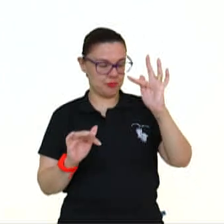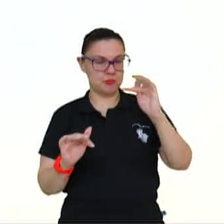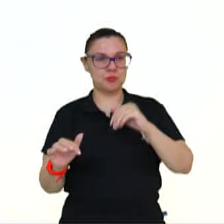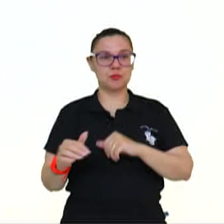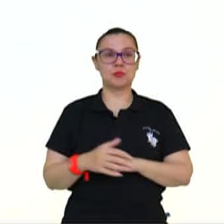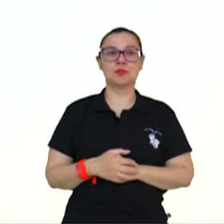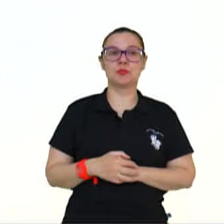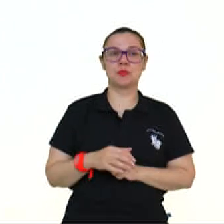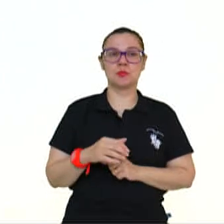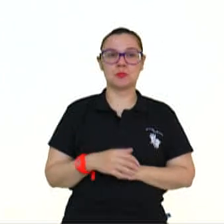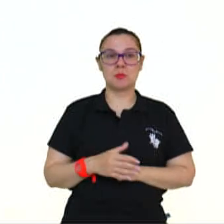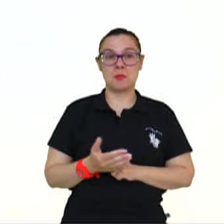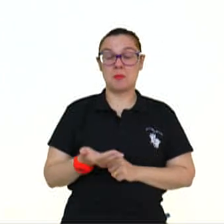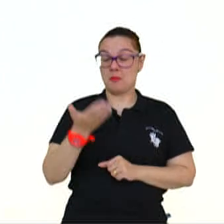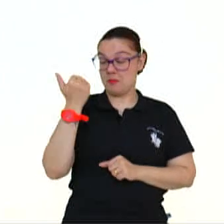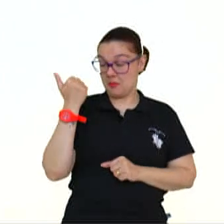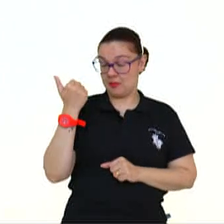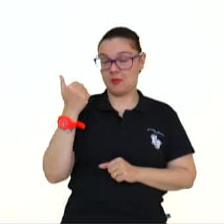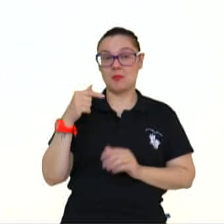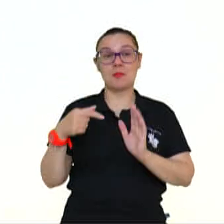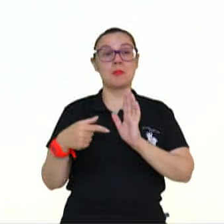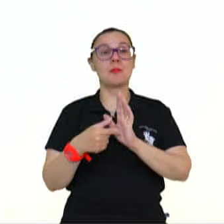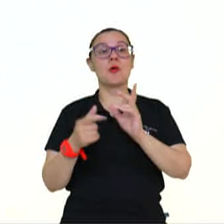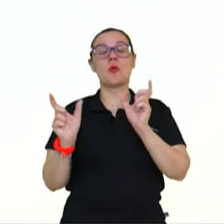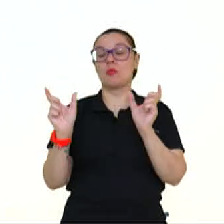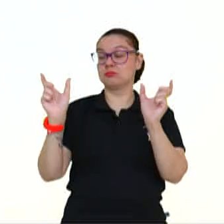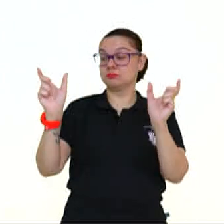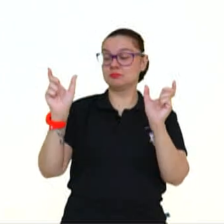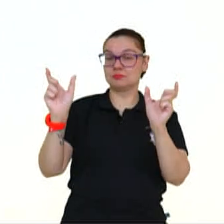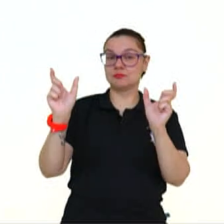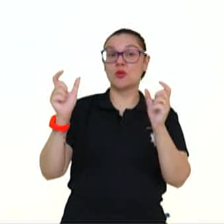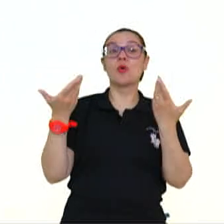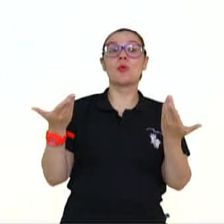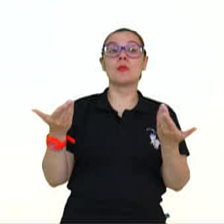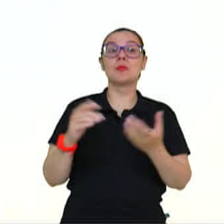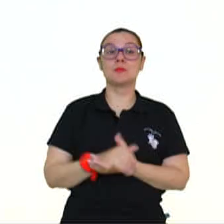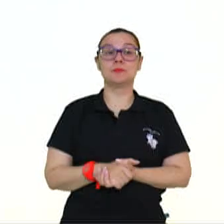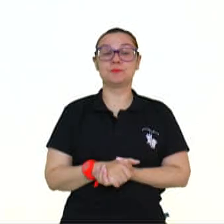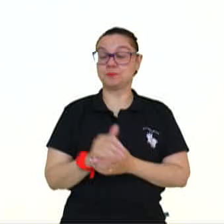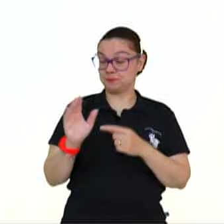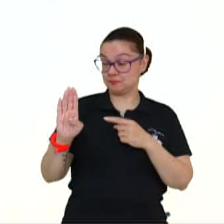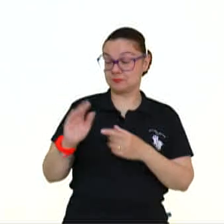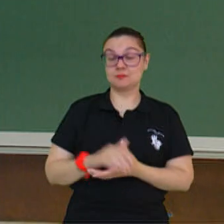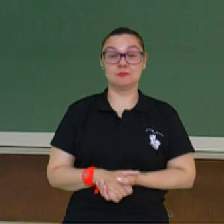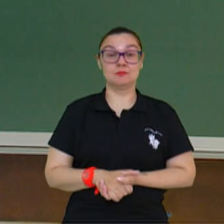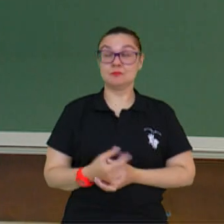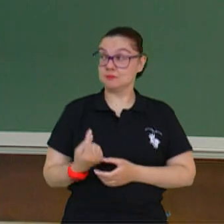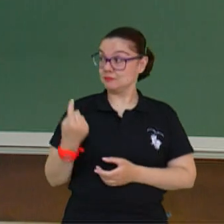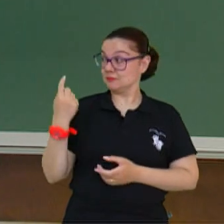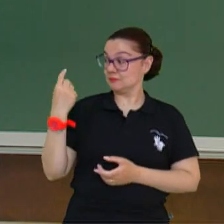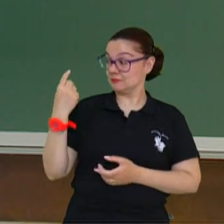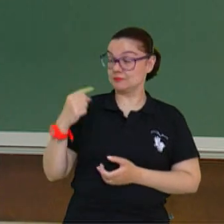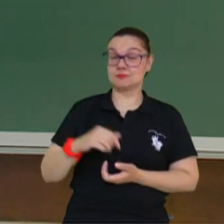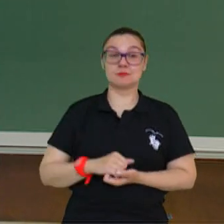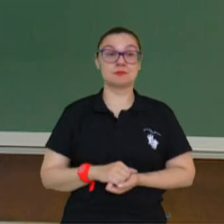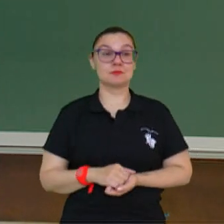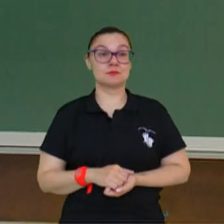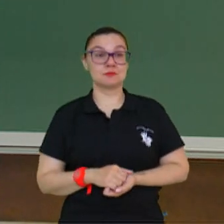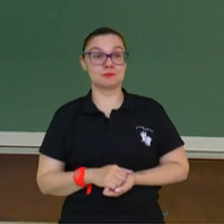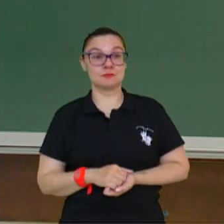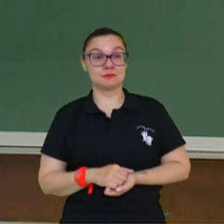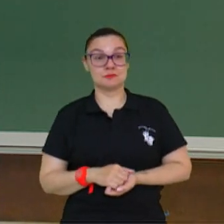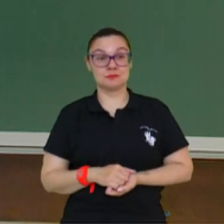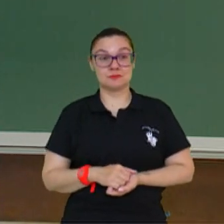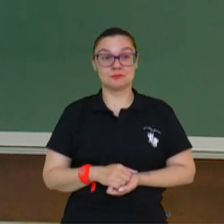subjuntivo, pretérito perfeito e indicativo. Essas duas formas, respectivamente, quais são? B. Infinitivo, presente do